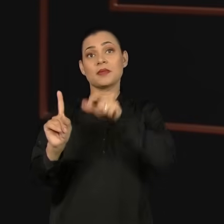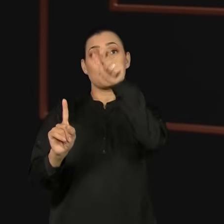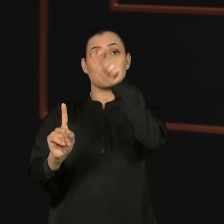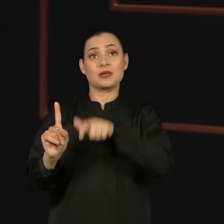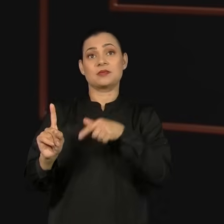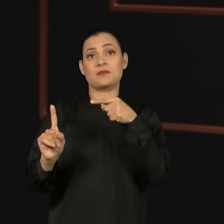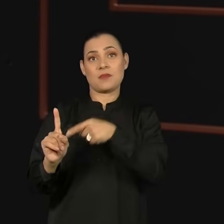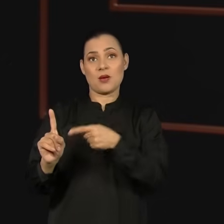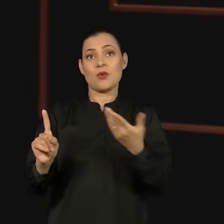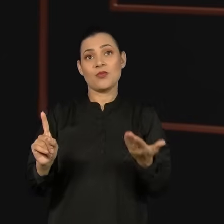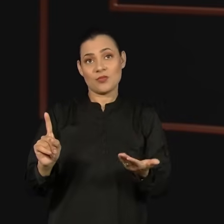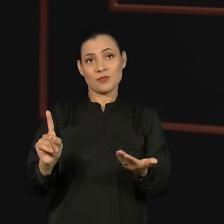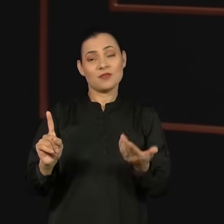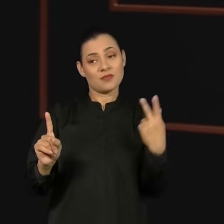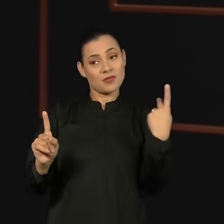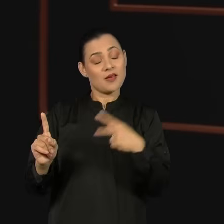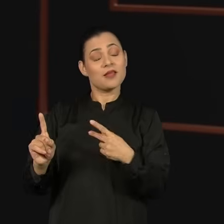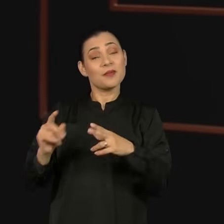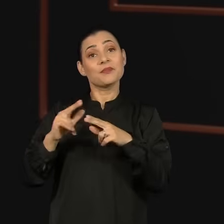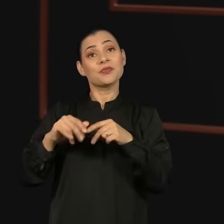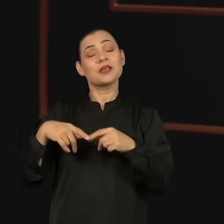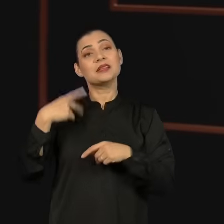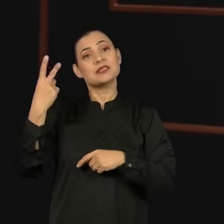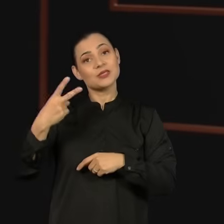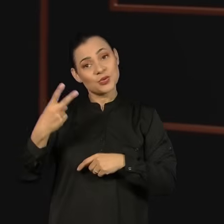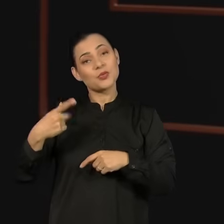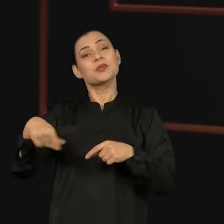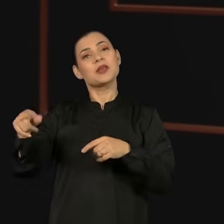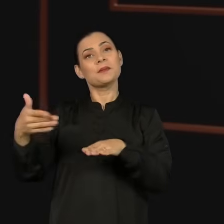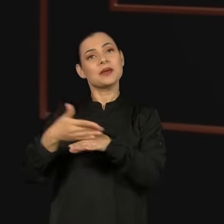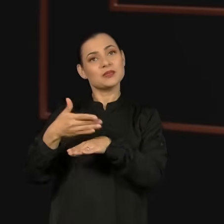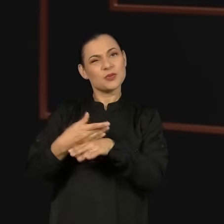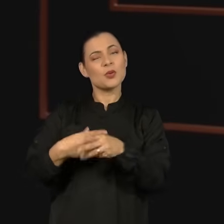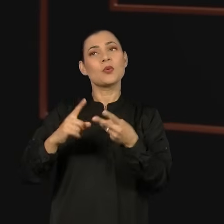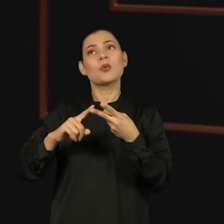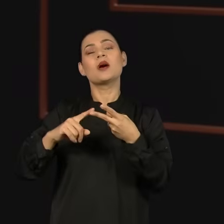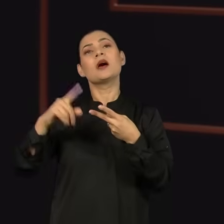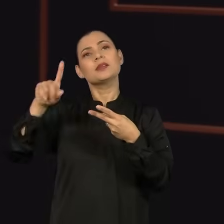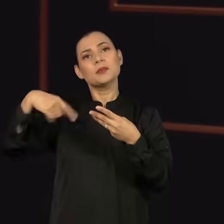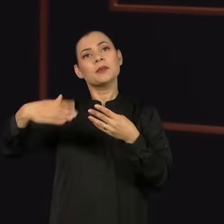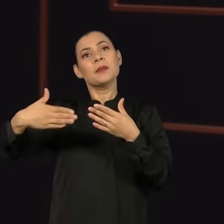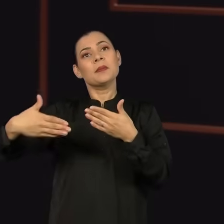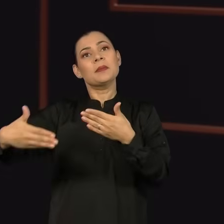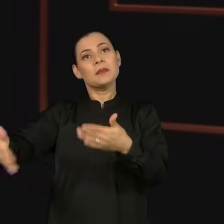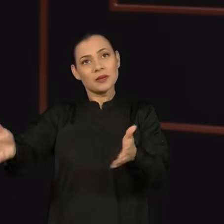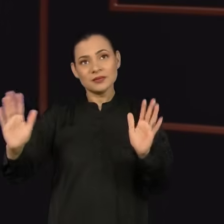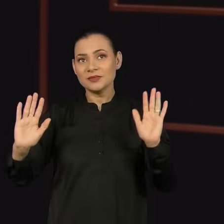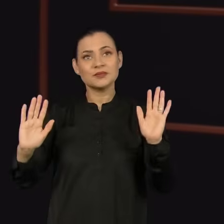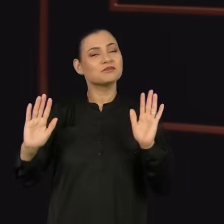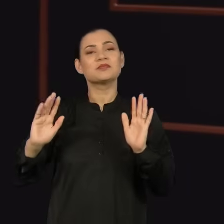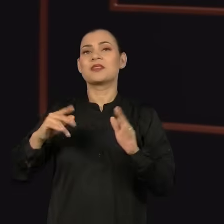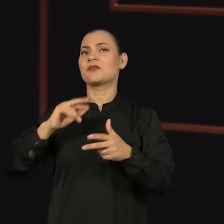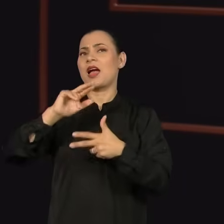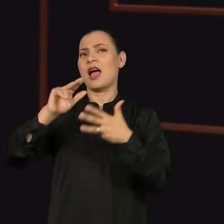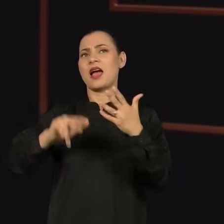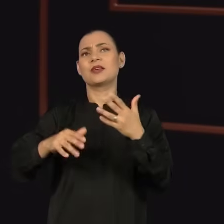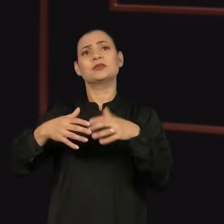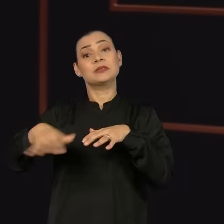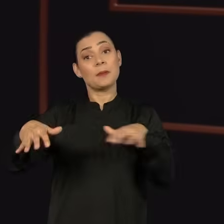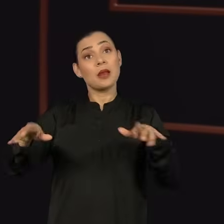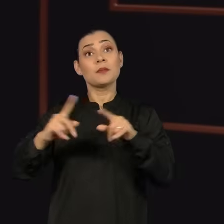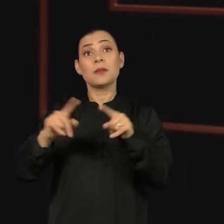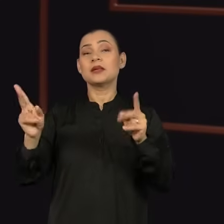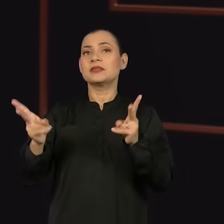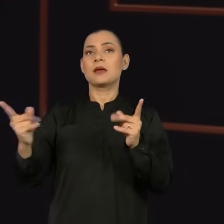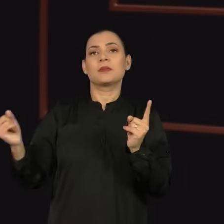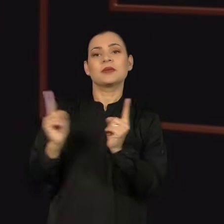Vida de Cachorro, né? E aí na segunda ele participou, aí depois a gente fez outras coisas separadas, mas